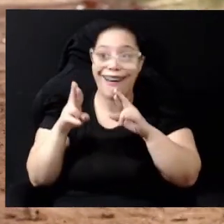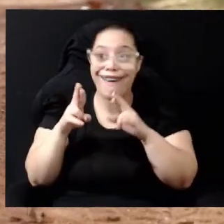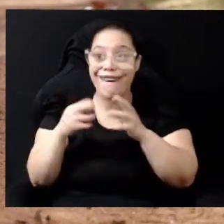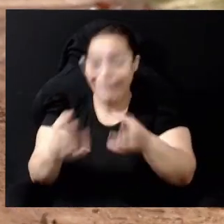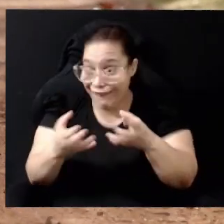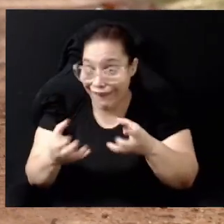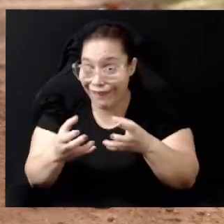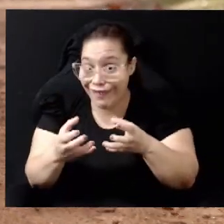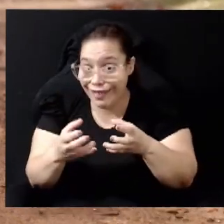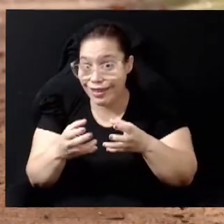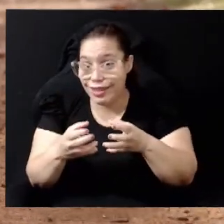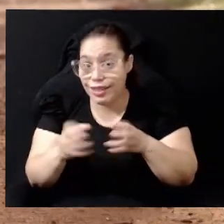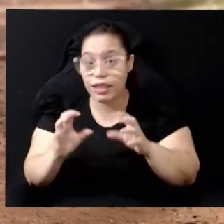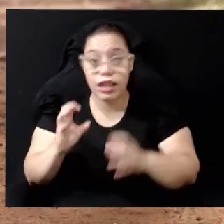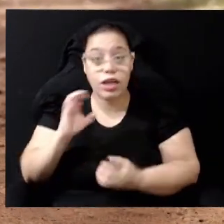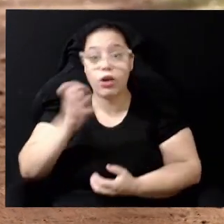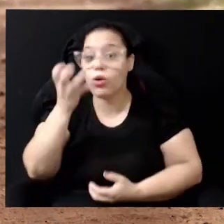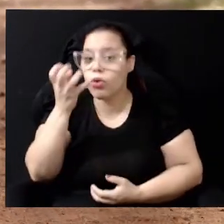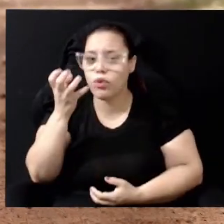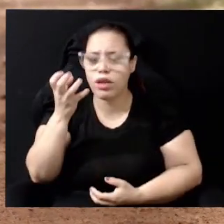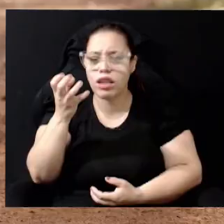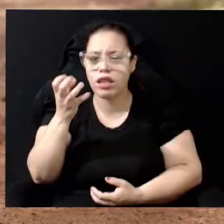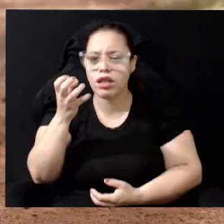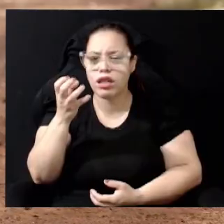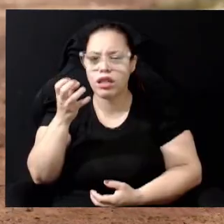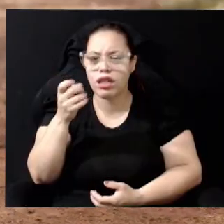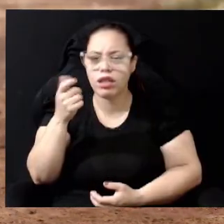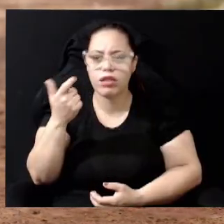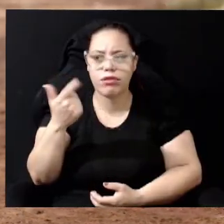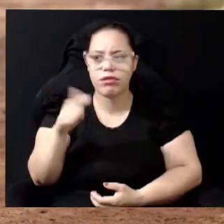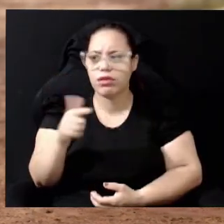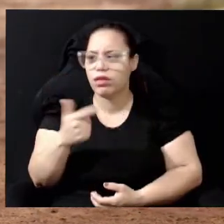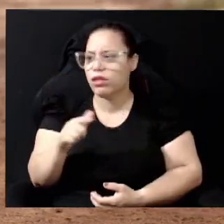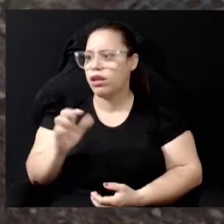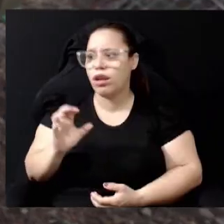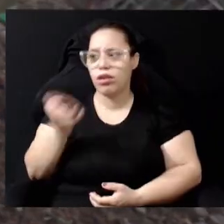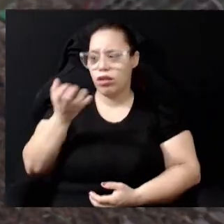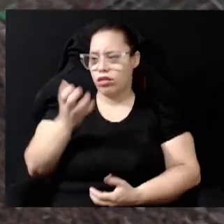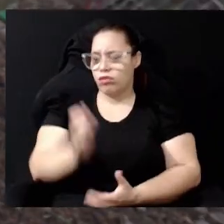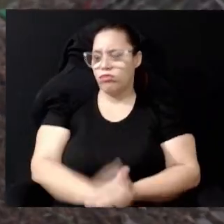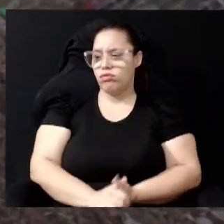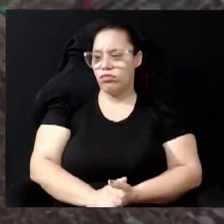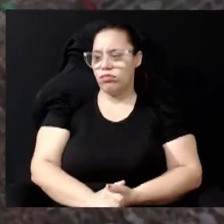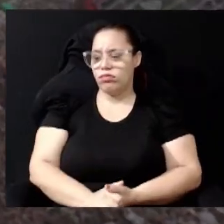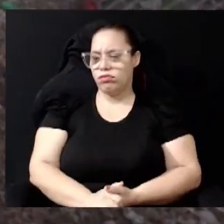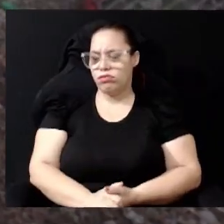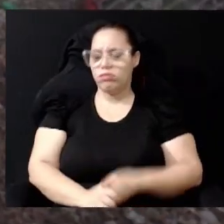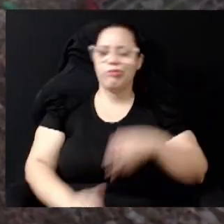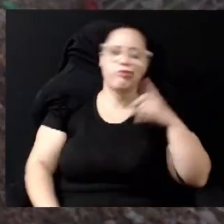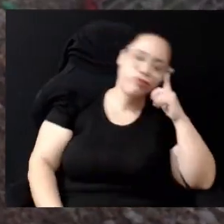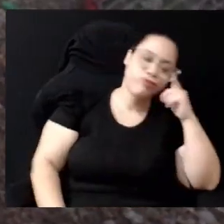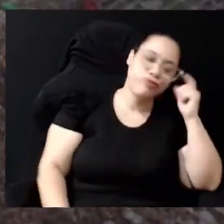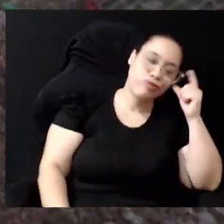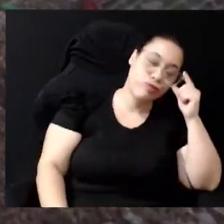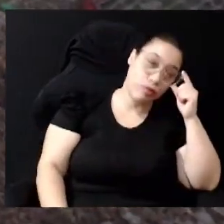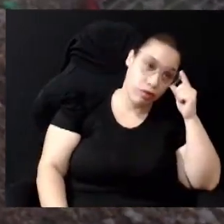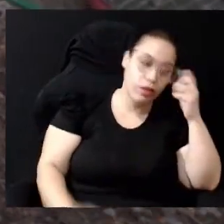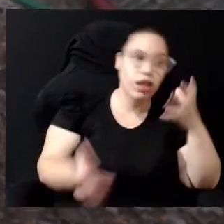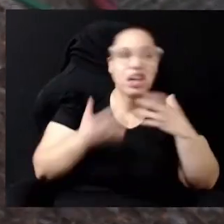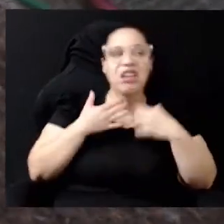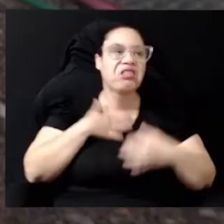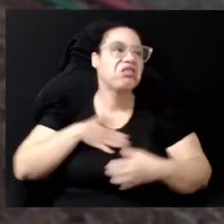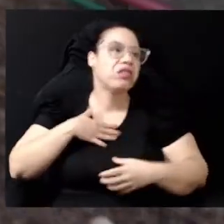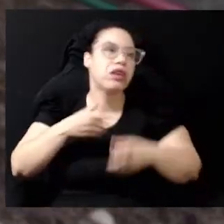algo aconteça, e essa coisa não está acontecendo. Essa situação não está indo do jeito que ela gostaria que